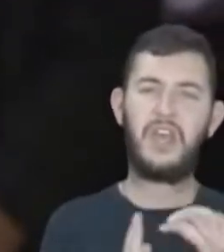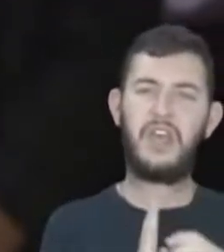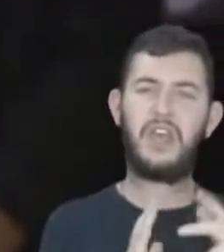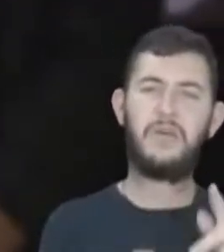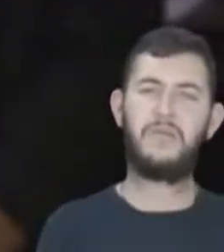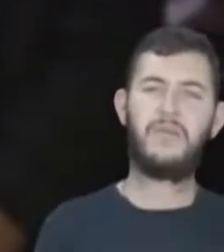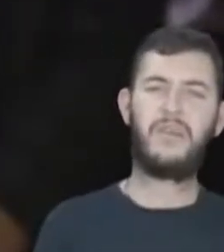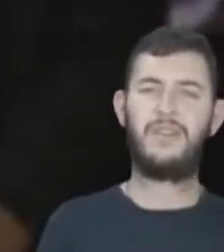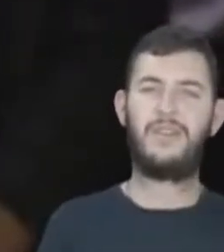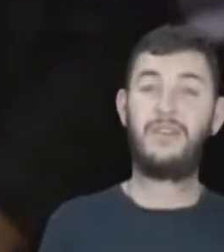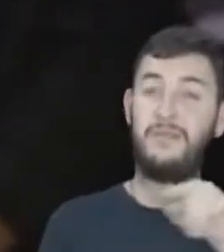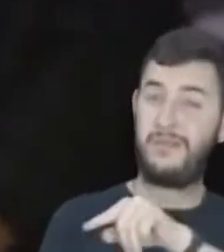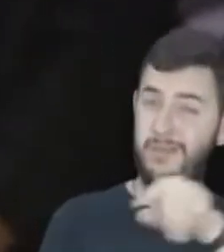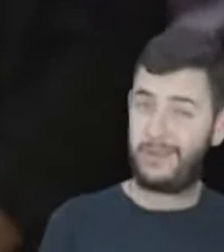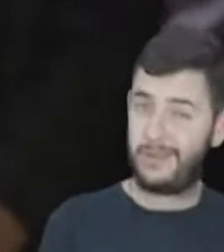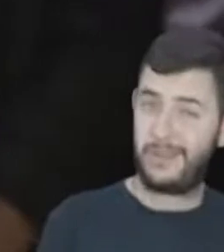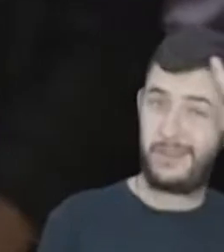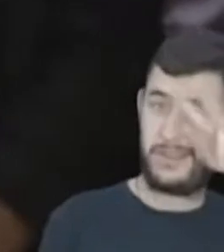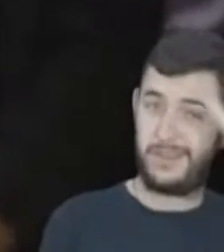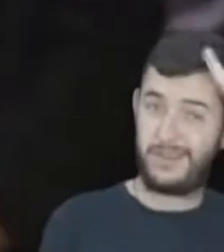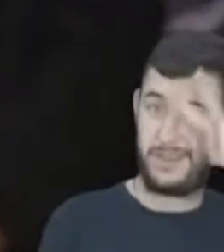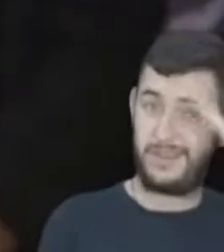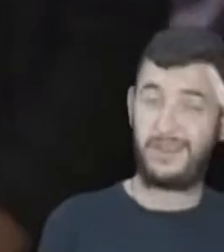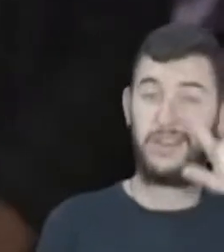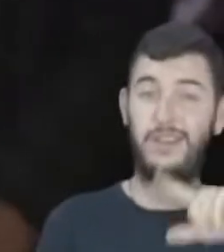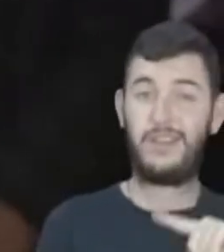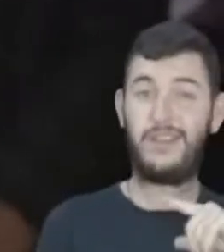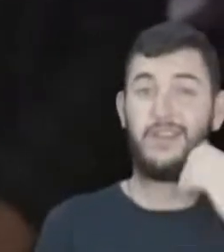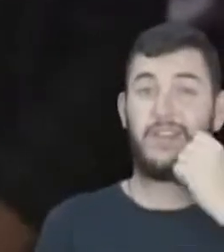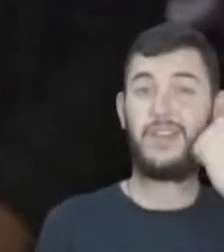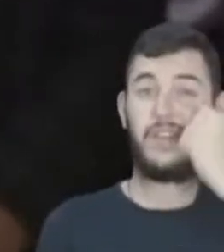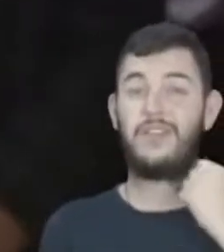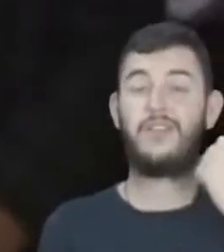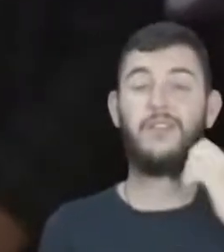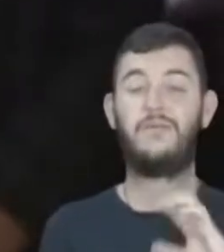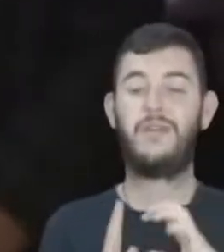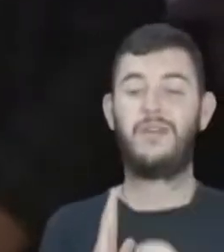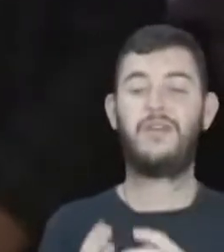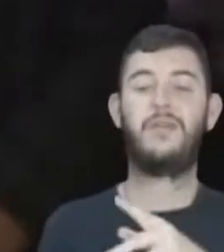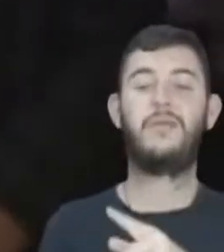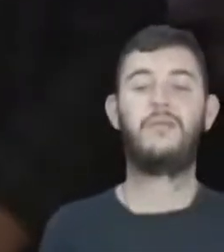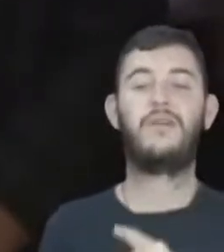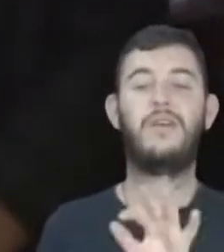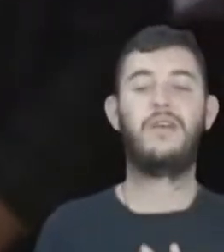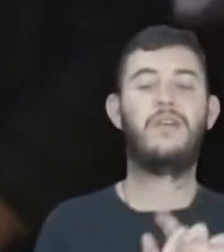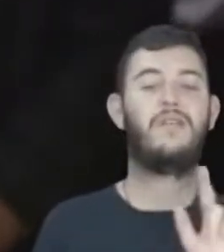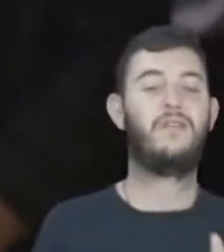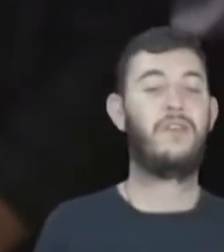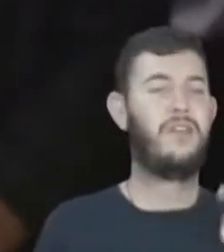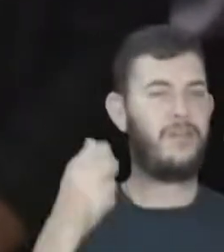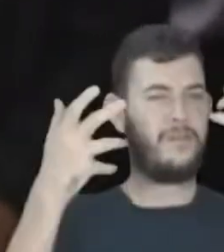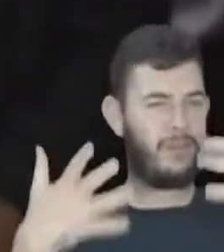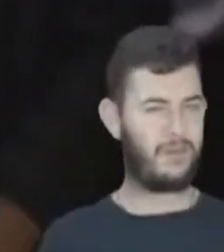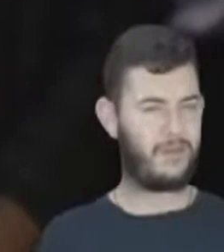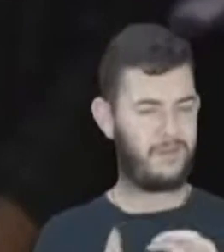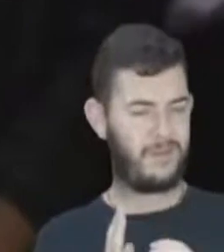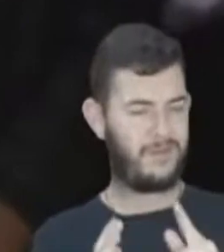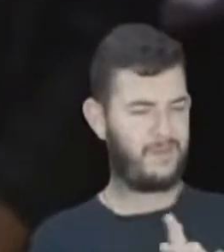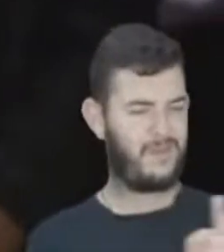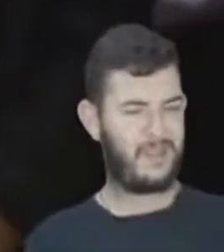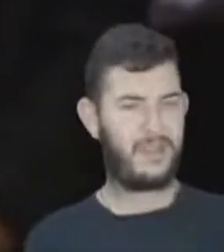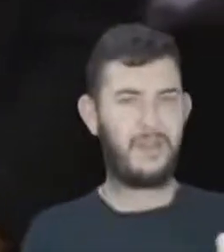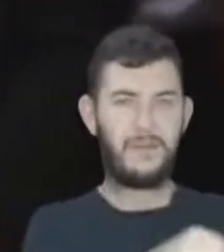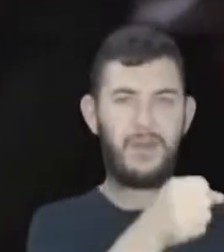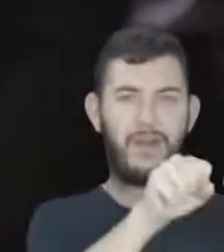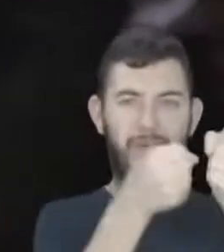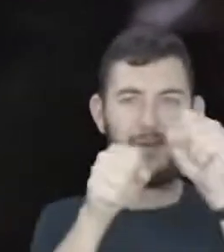vez teve um senador do PFL que disse que era preciso acabar com essa desgraça do PT, o Jorge Borraus.